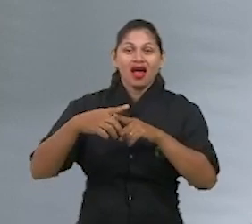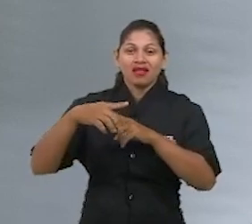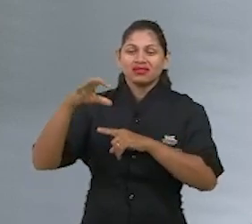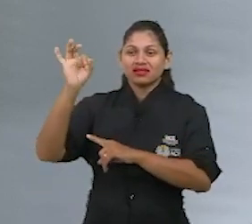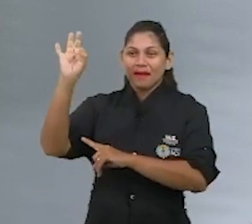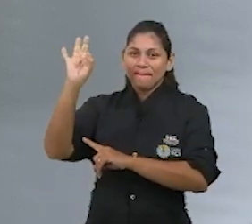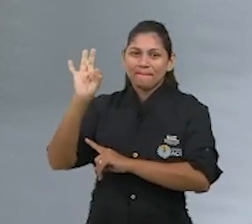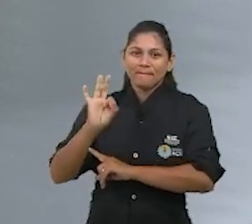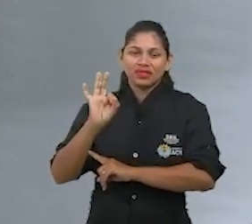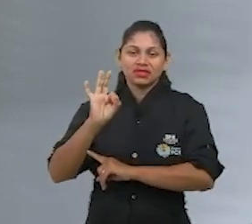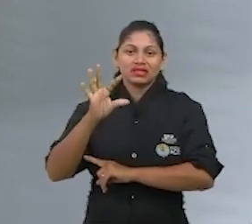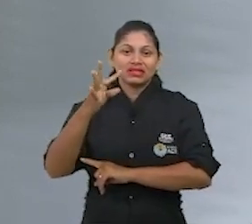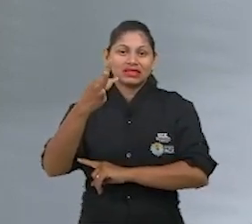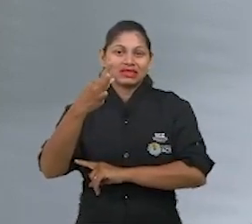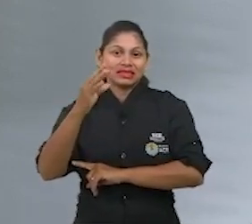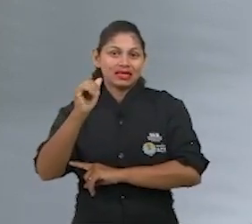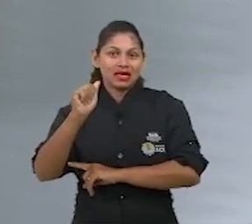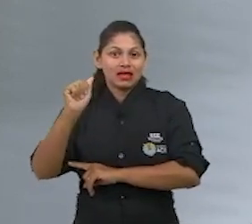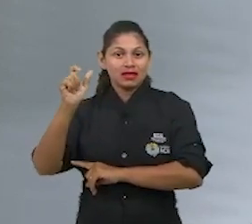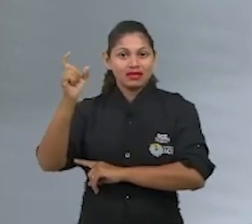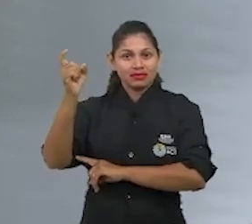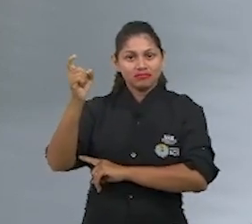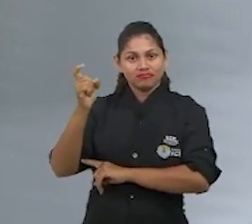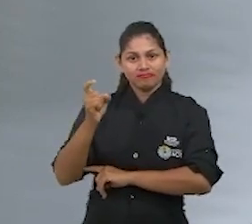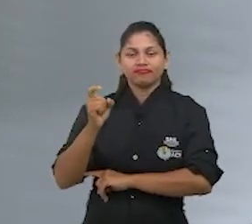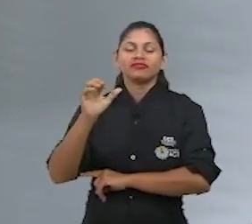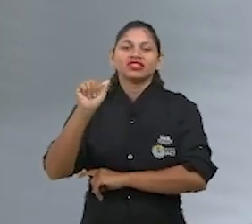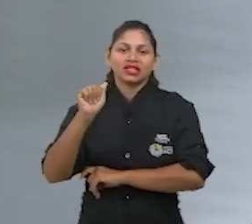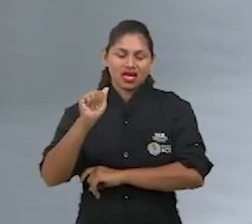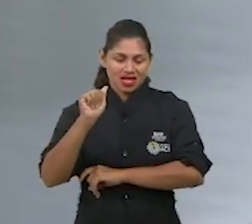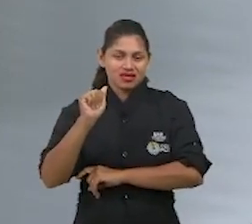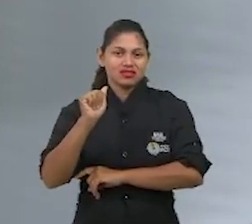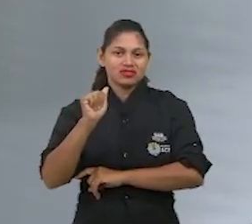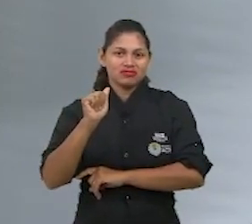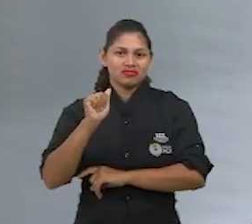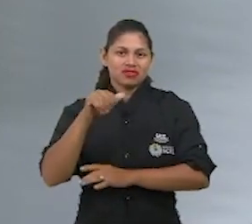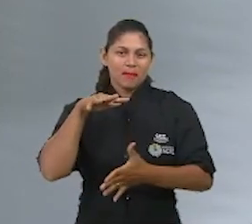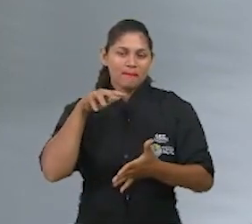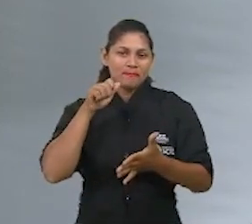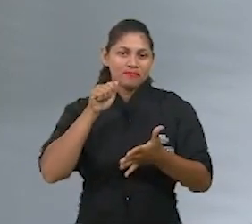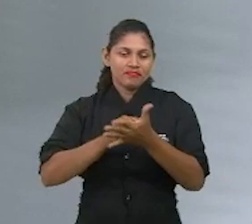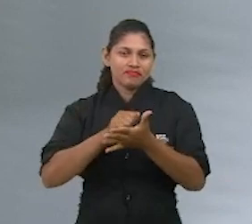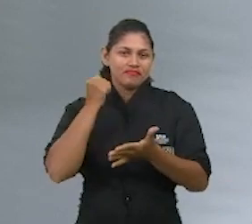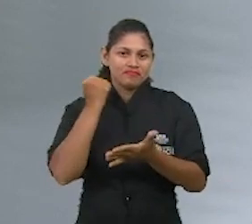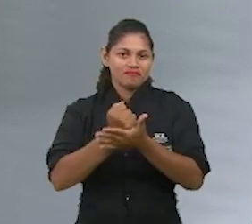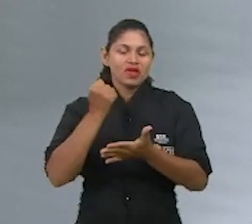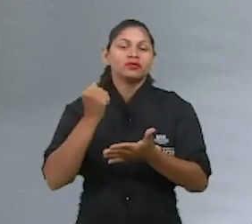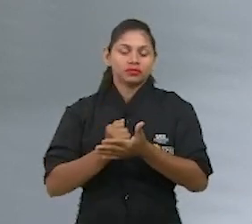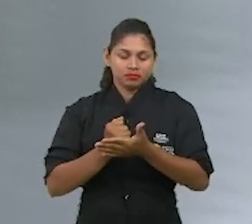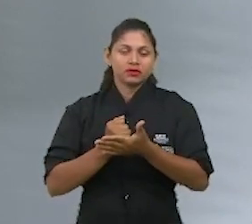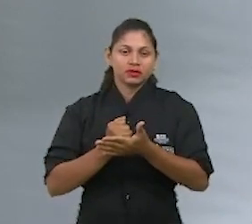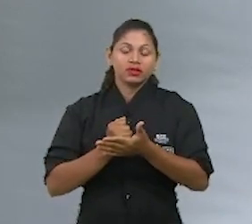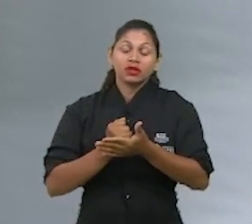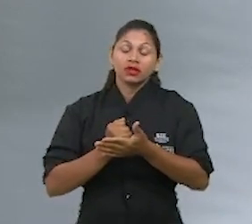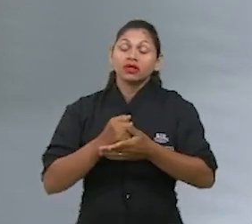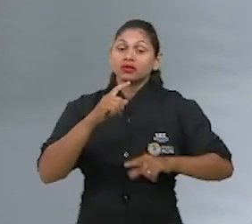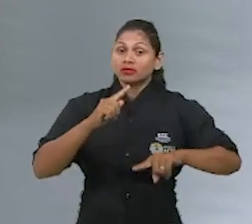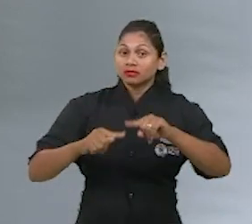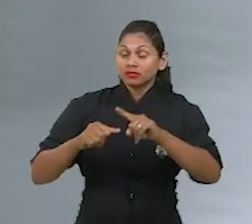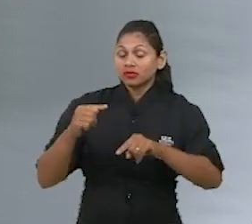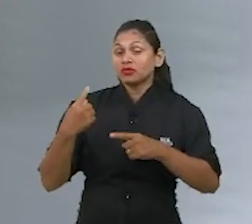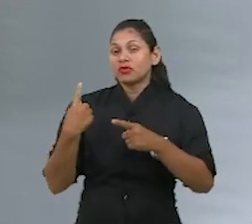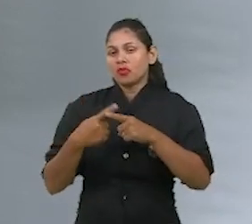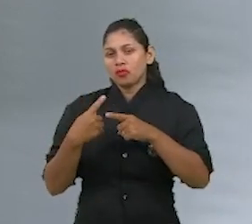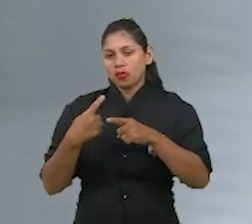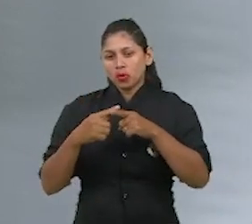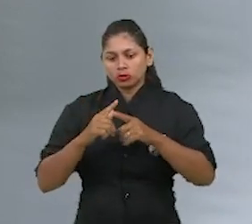um equilíbrio econômico. Por quê? Porque esses sites, querendo ou não, eles estão competindo diretamente com